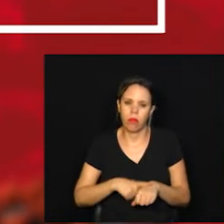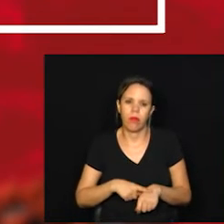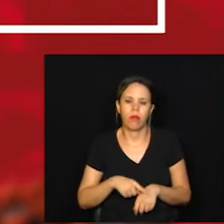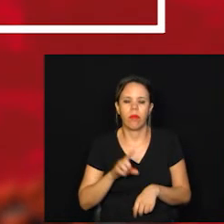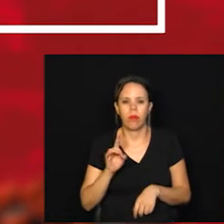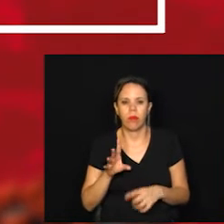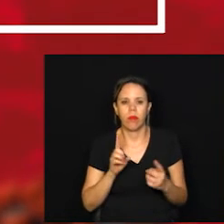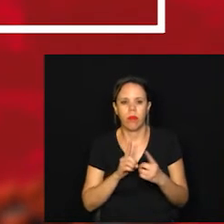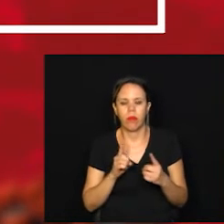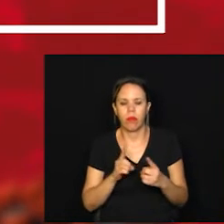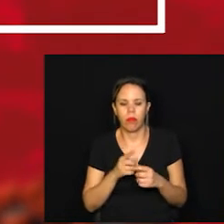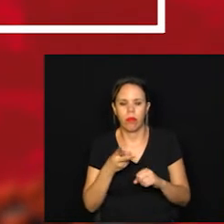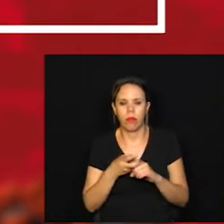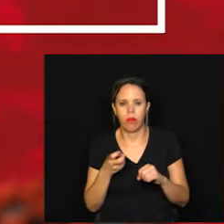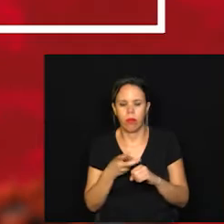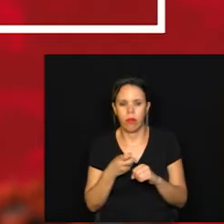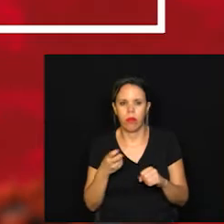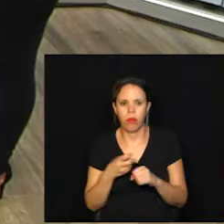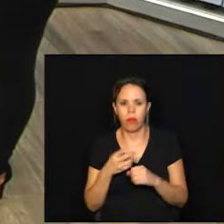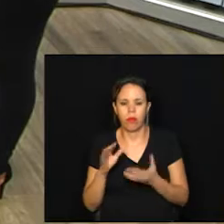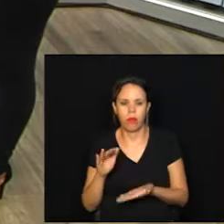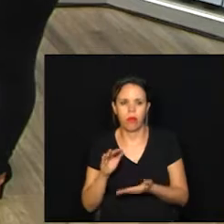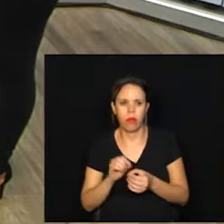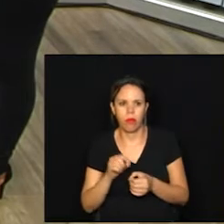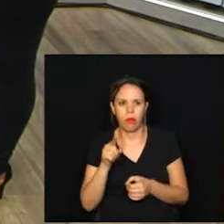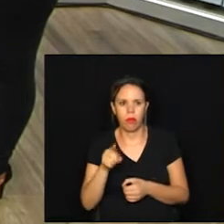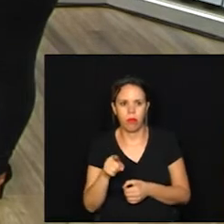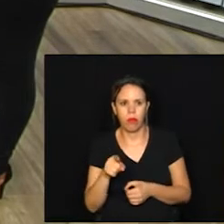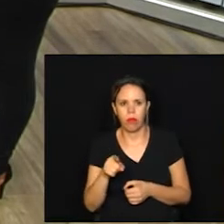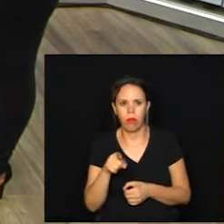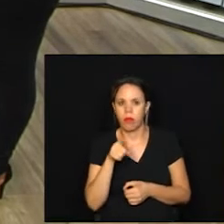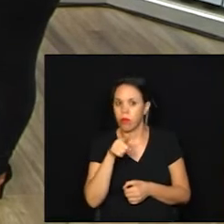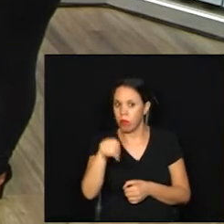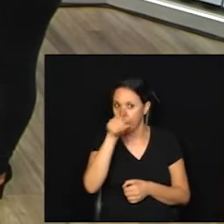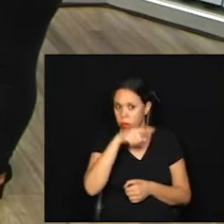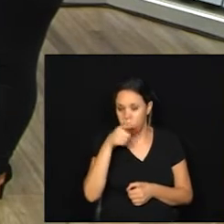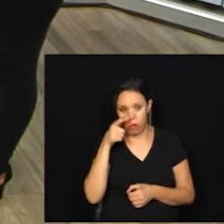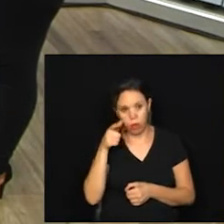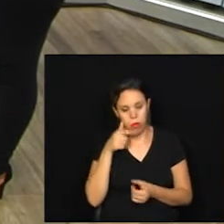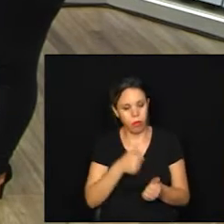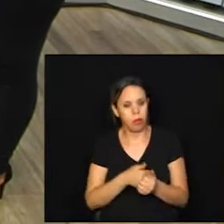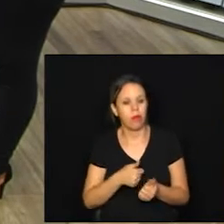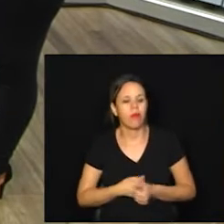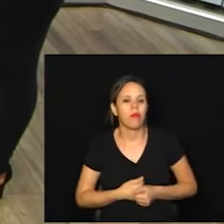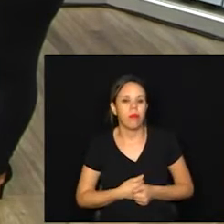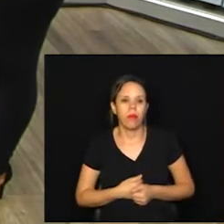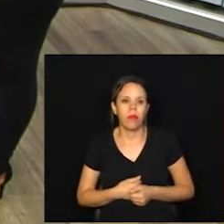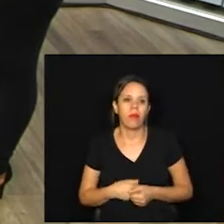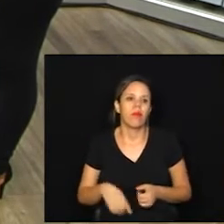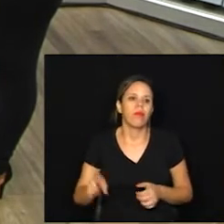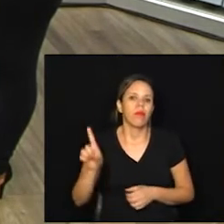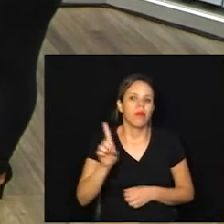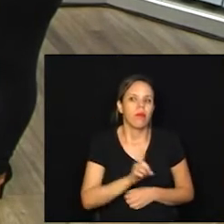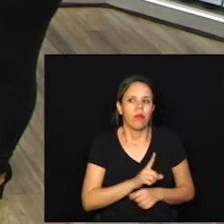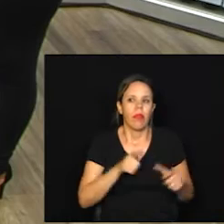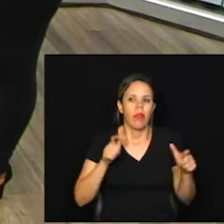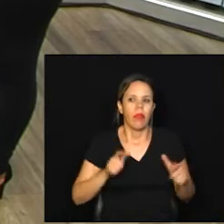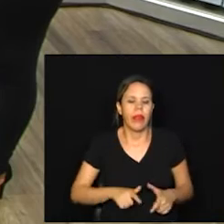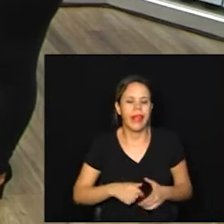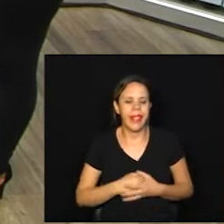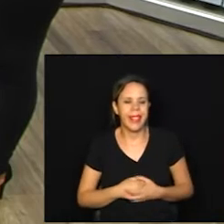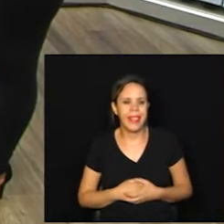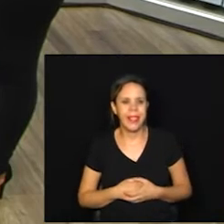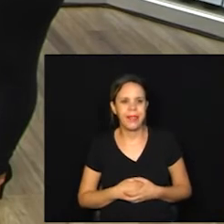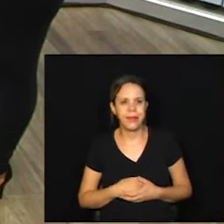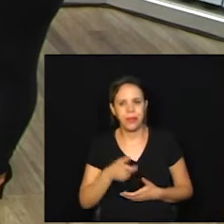os serviços por aplicativo. Faça a sua parte, você que está nos acompanhando. Se você chegou num